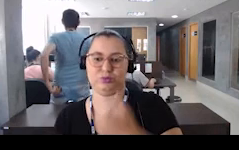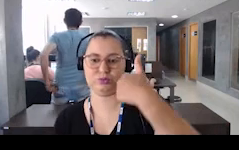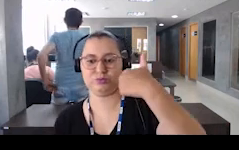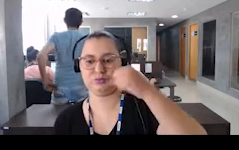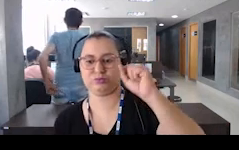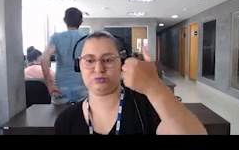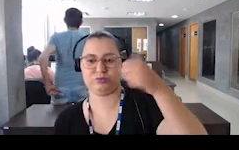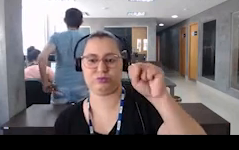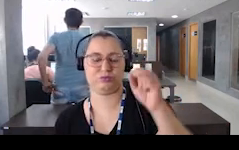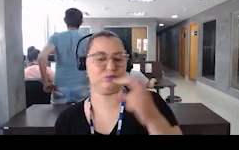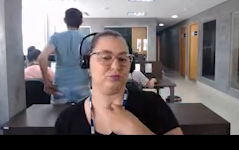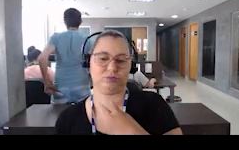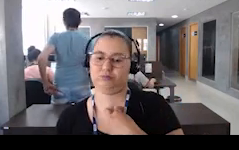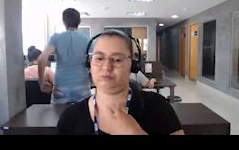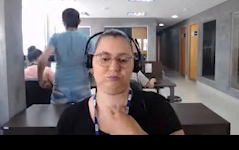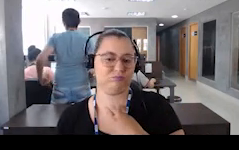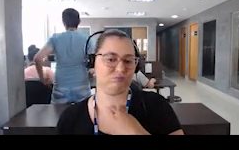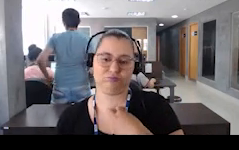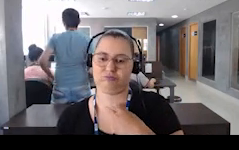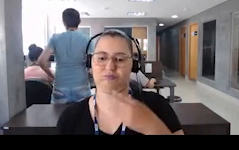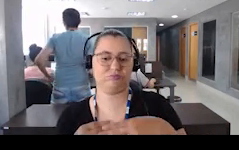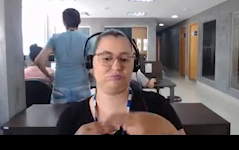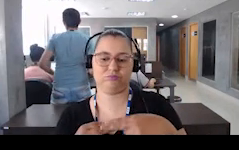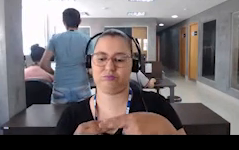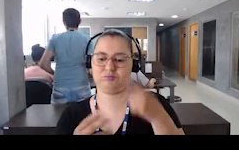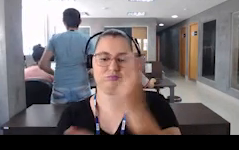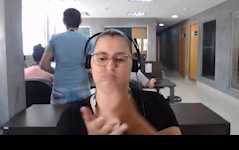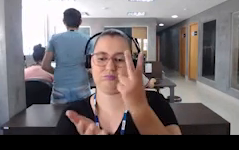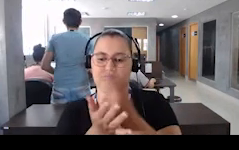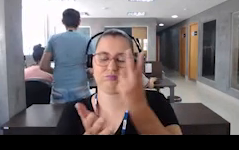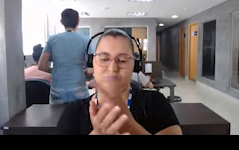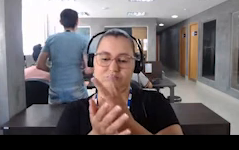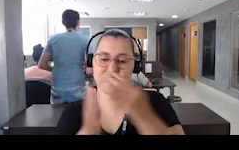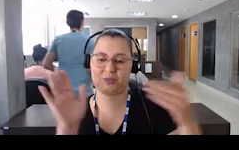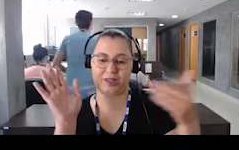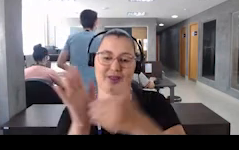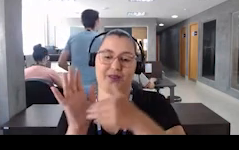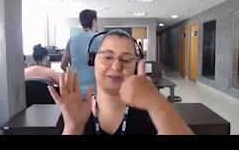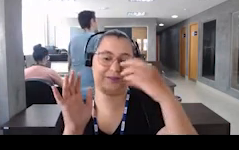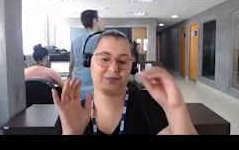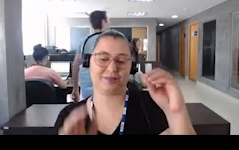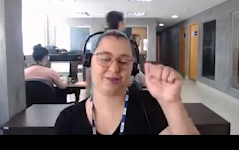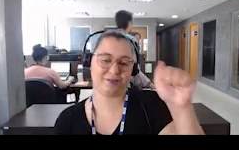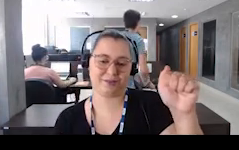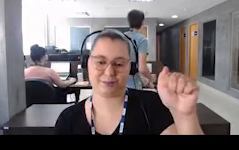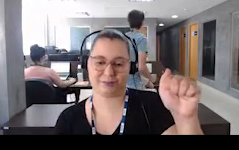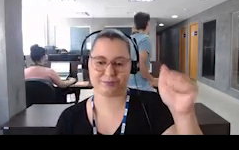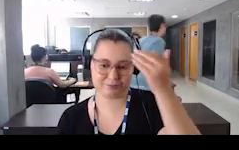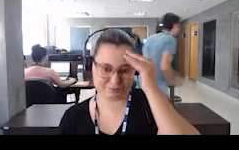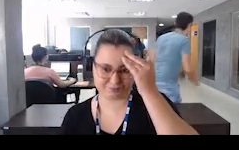deu 18, a gente não pode usar, né, esse interruptor, porque a corrente máxima dele é de 10 ampere,